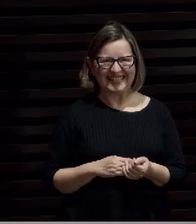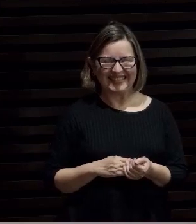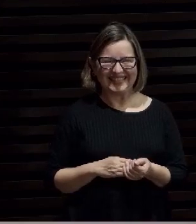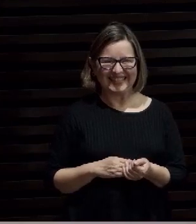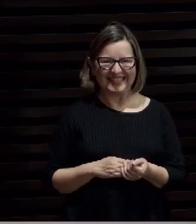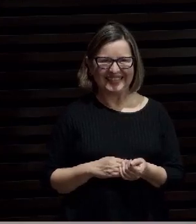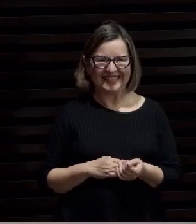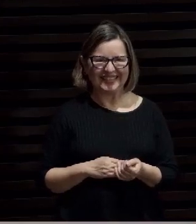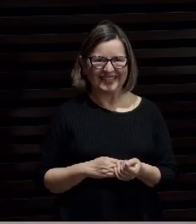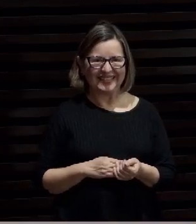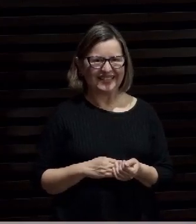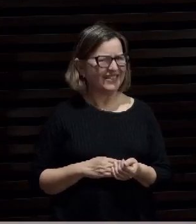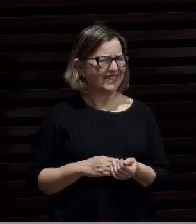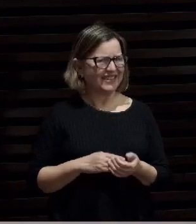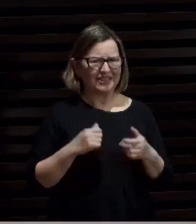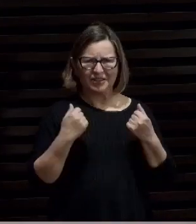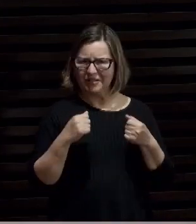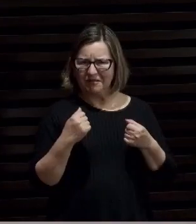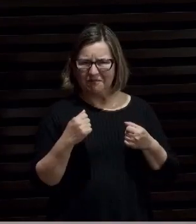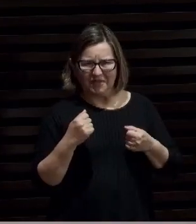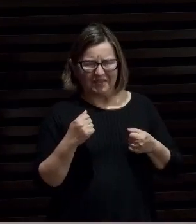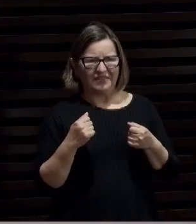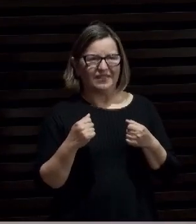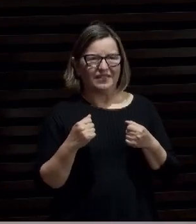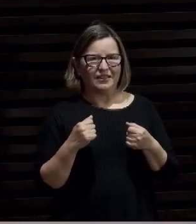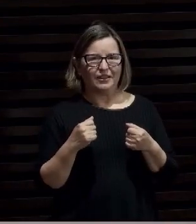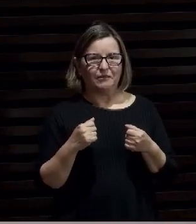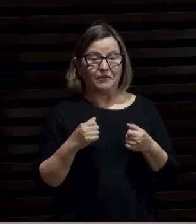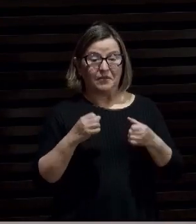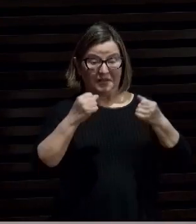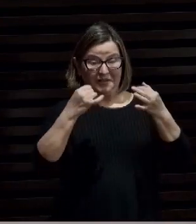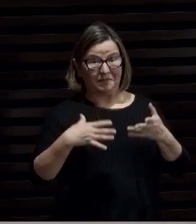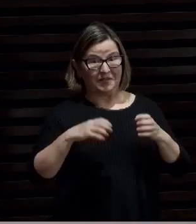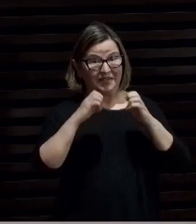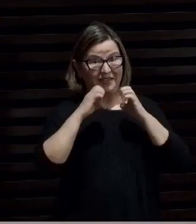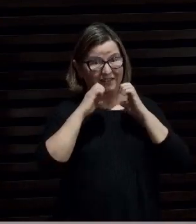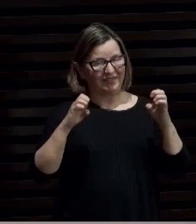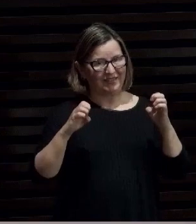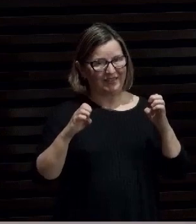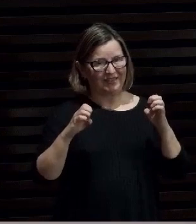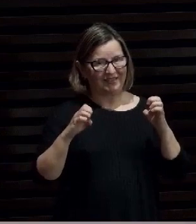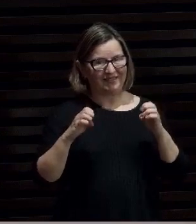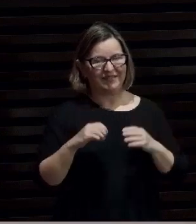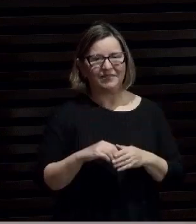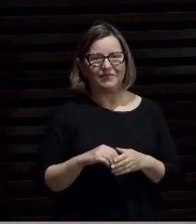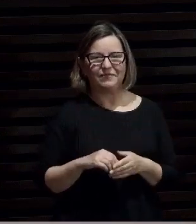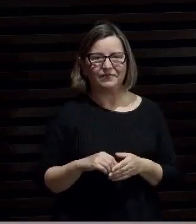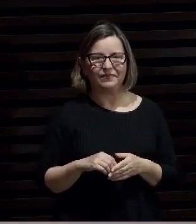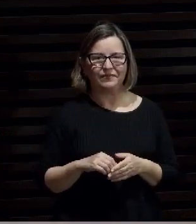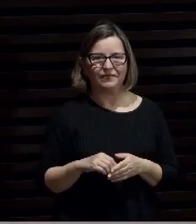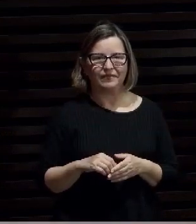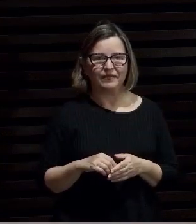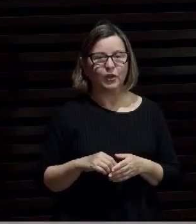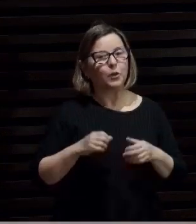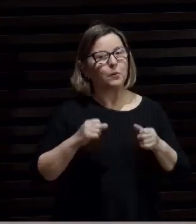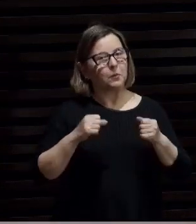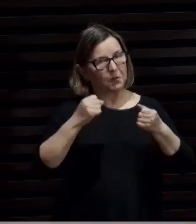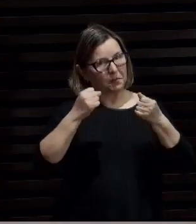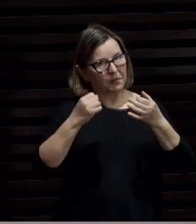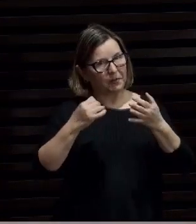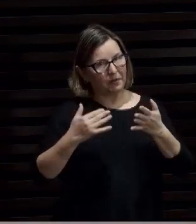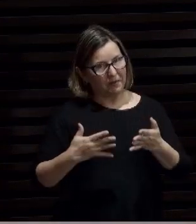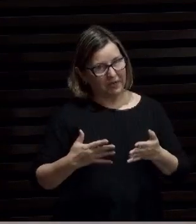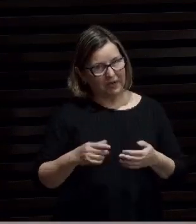Nós não precisamos tornar o Evangelho mais palatável, meus amados. Nós podemos tentar explicar assim da melhor maneira possível, usando a